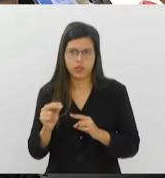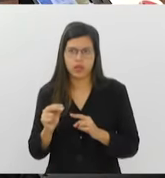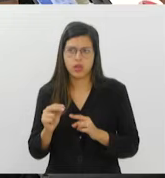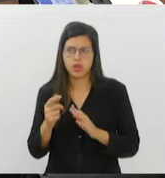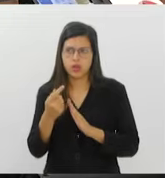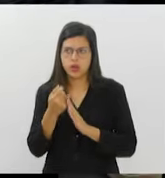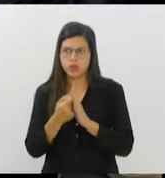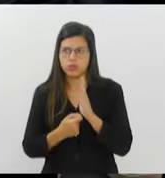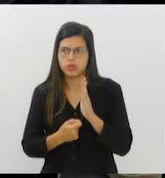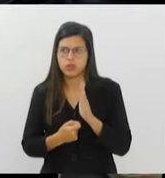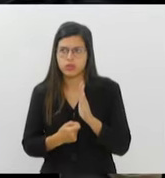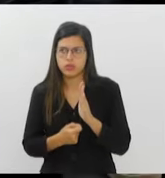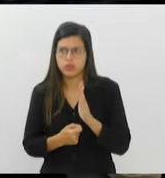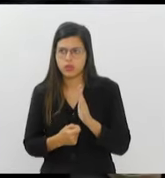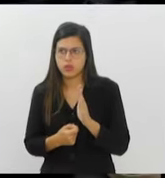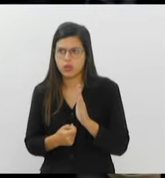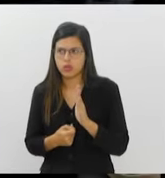ficaria